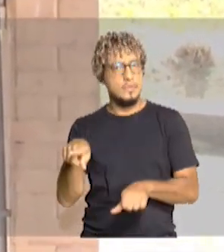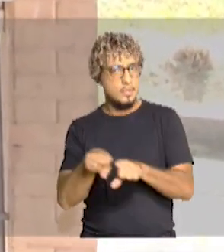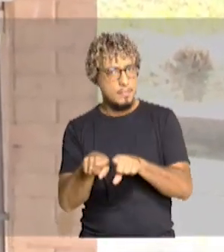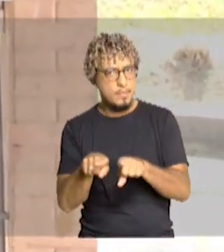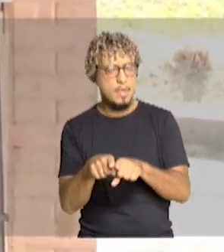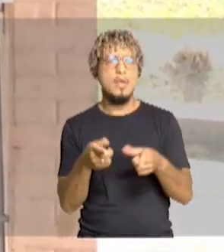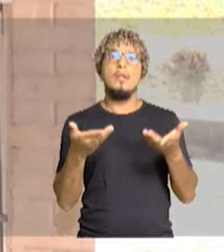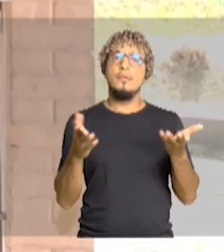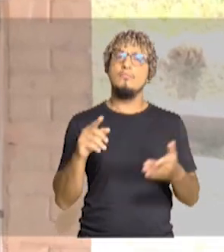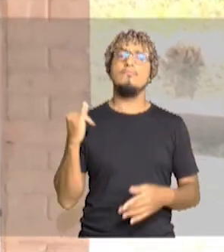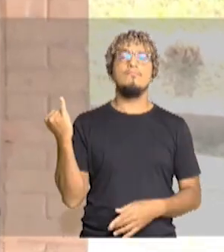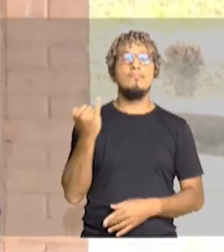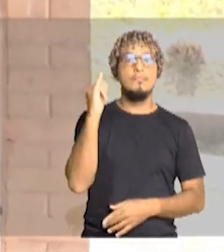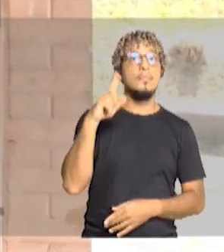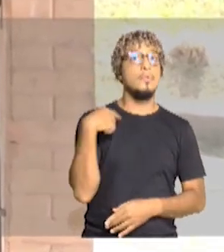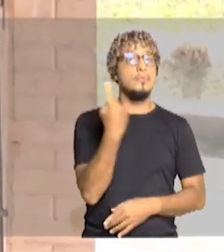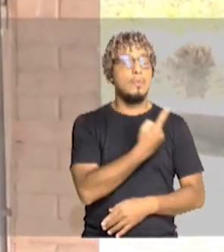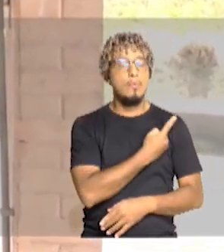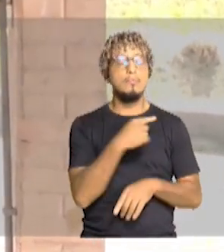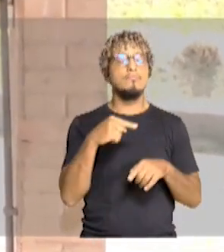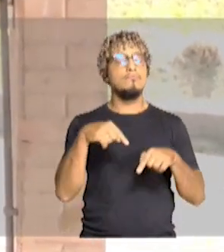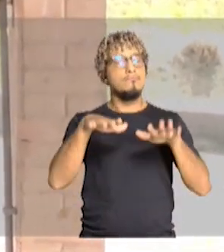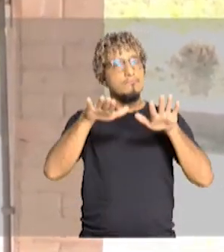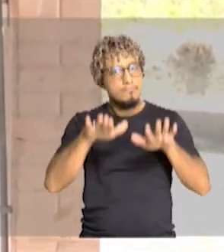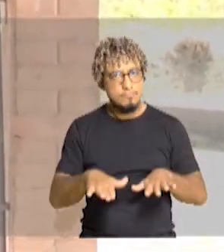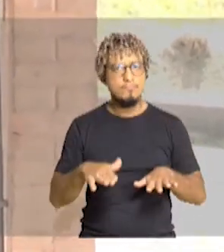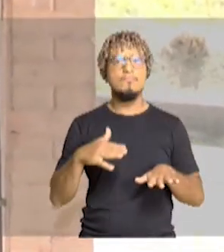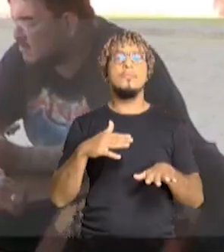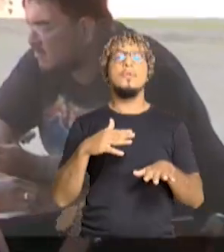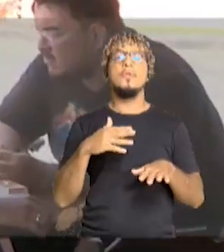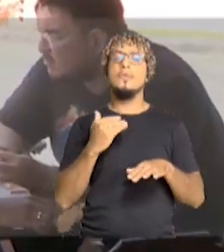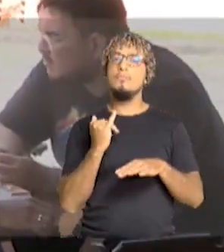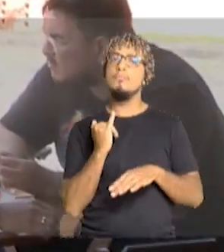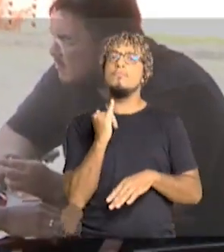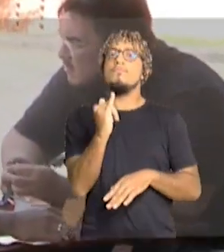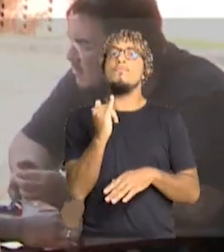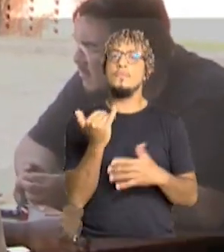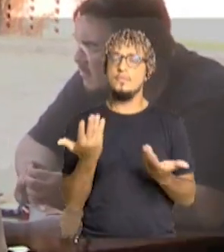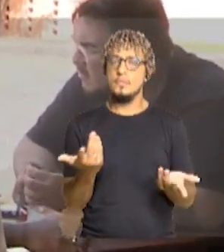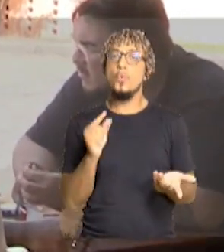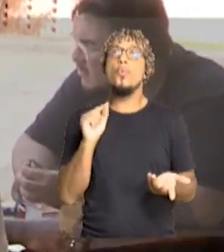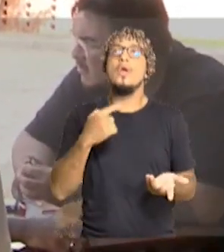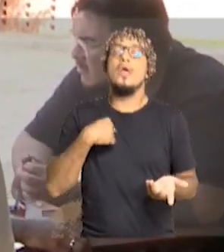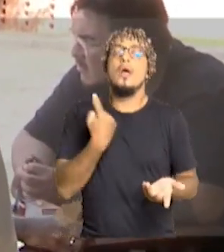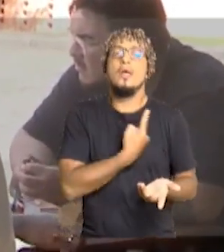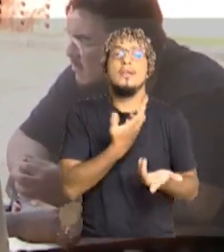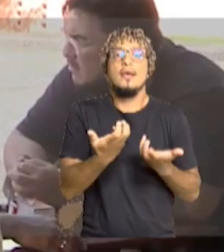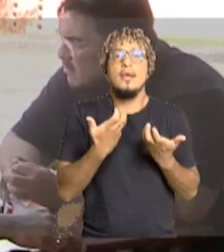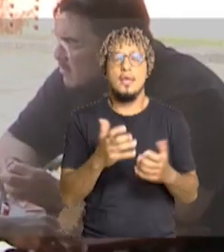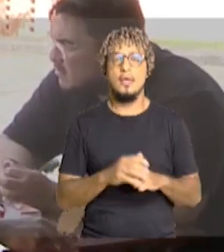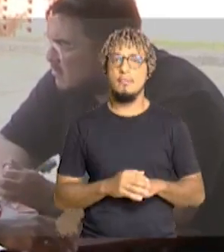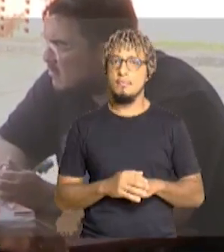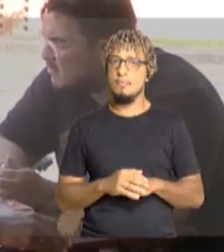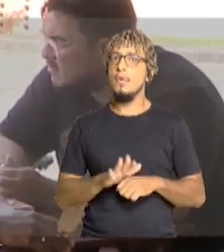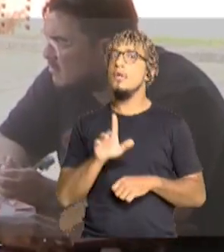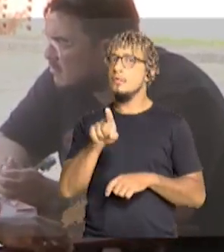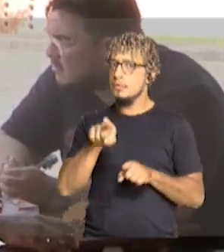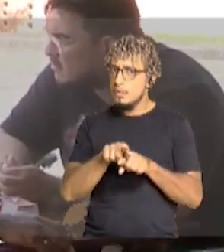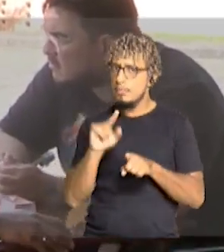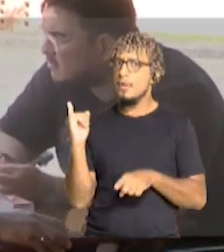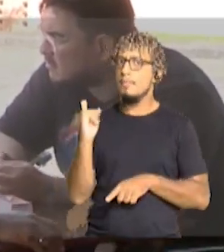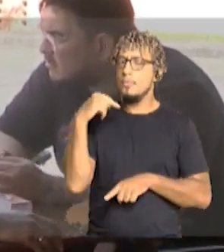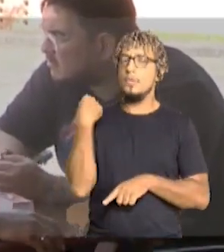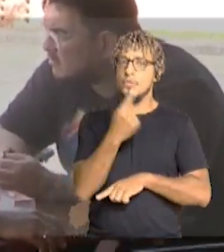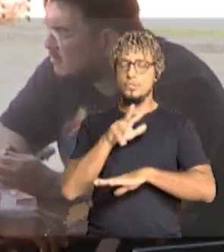também então edição importante que a gente esteja aqui que a gente passa Nossa vai ser ouvida importante é legal se posicionar sempre né